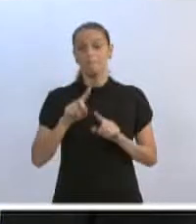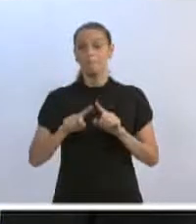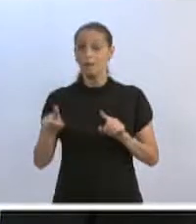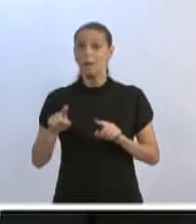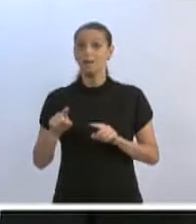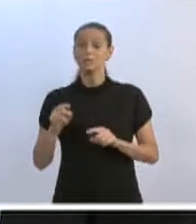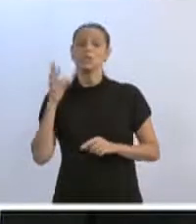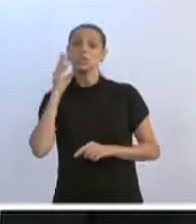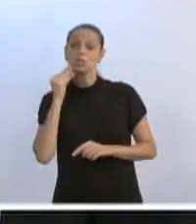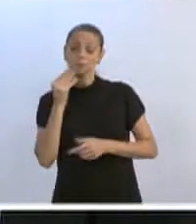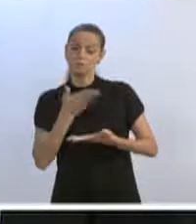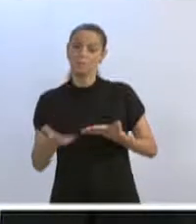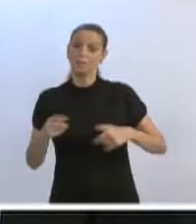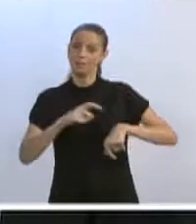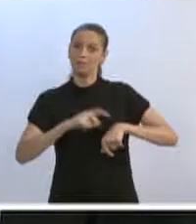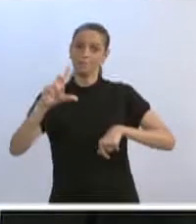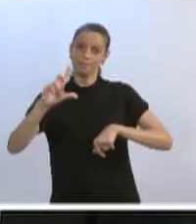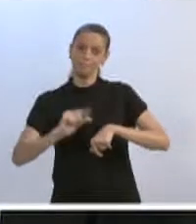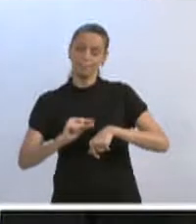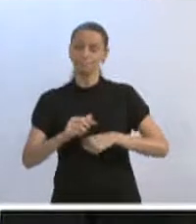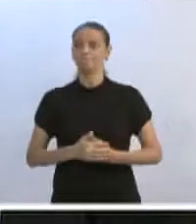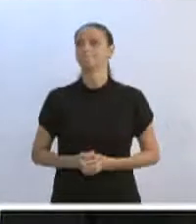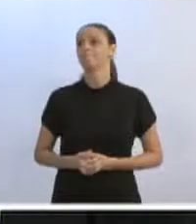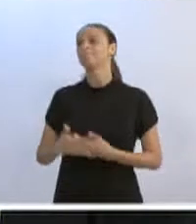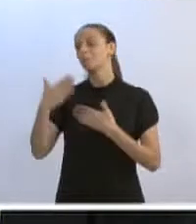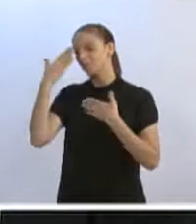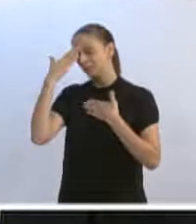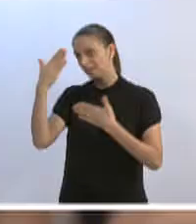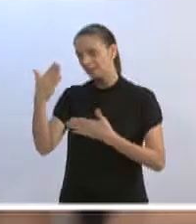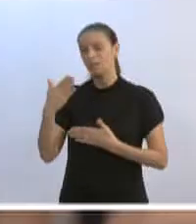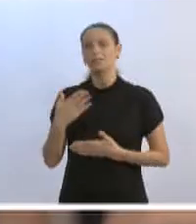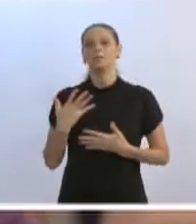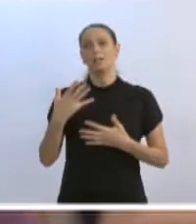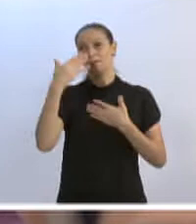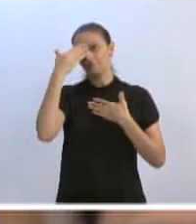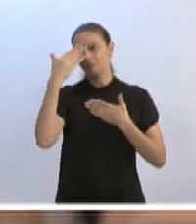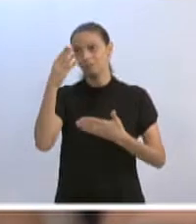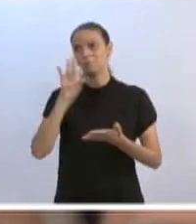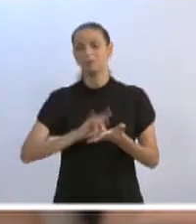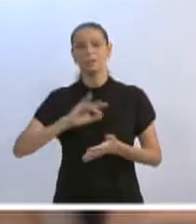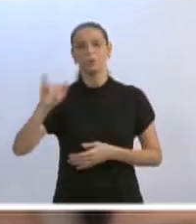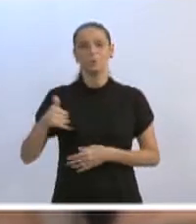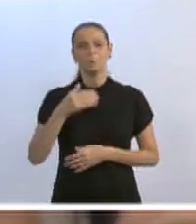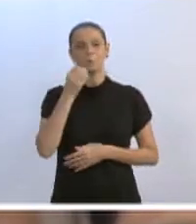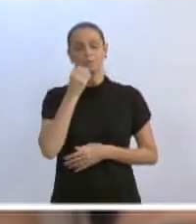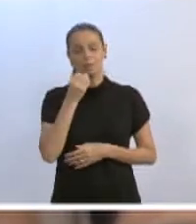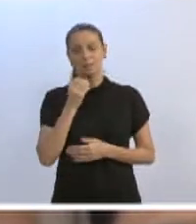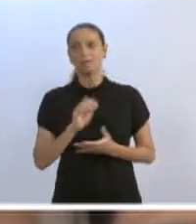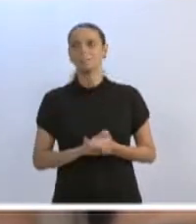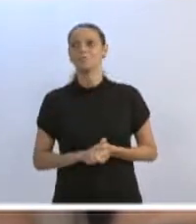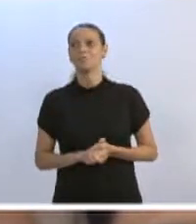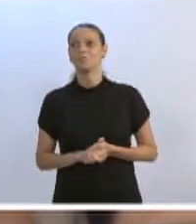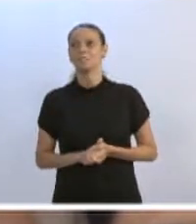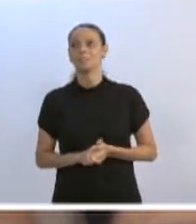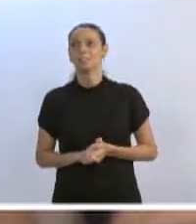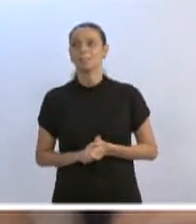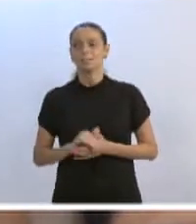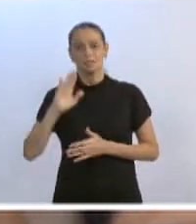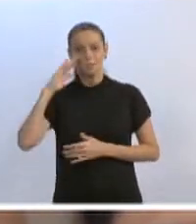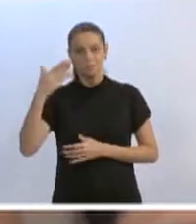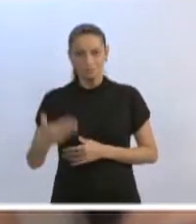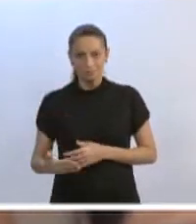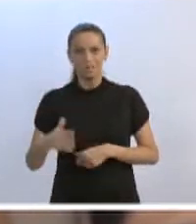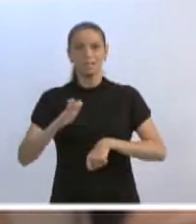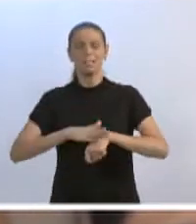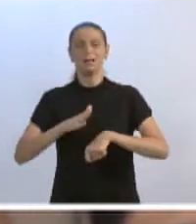neto obrigado o vereador gilson quero agradecer o senhor pela oportunidade que me deu de homenagear a título